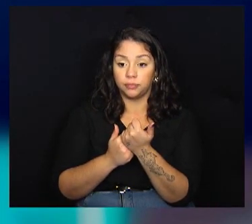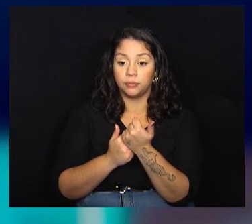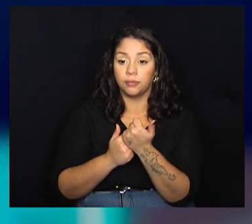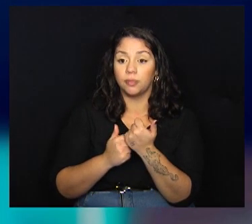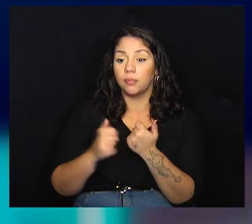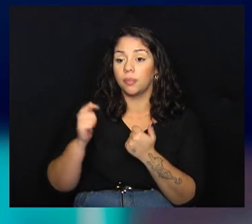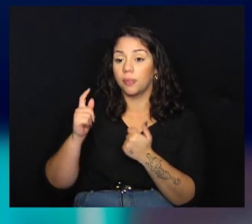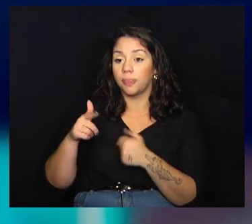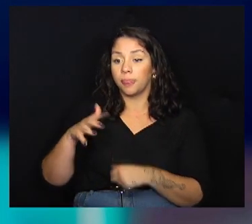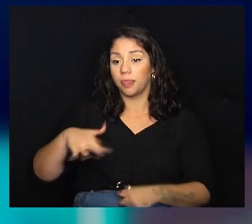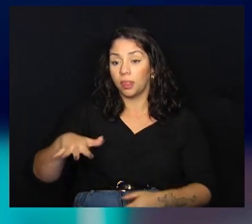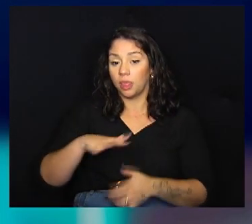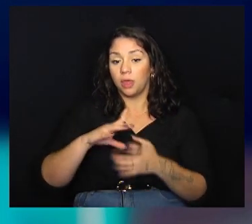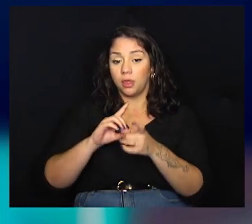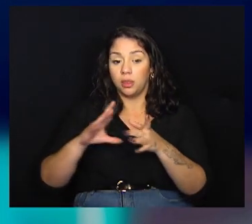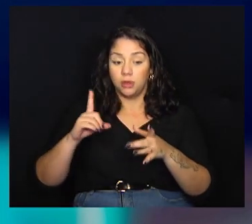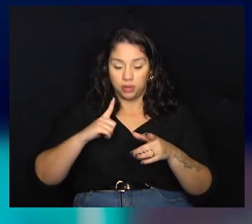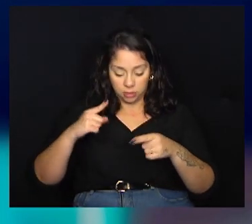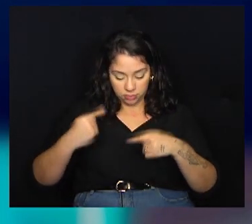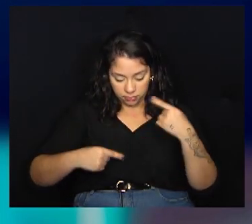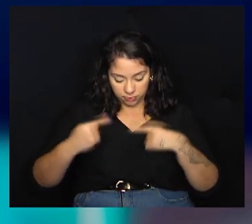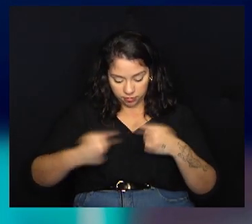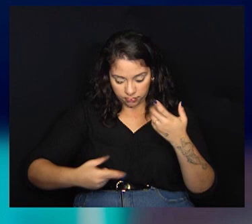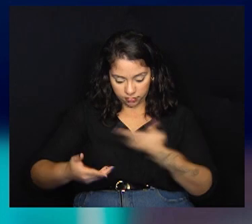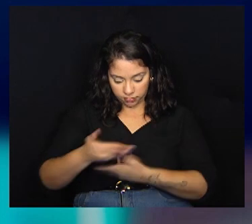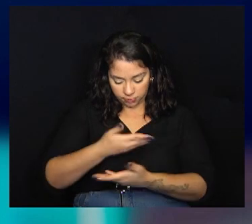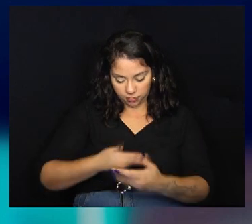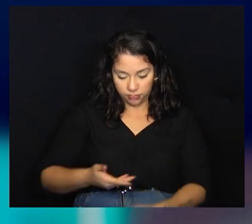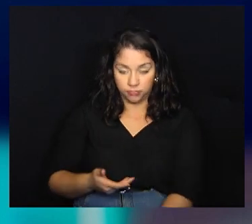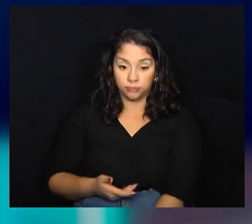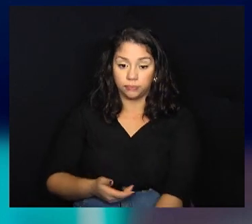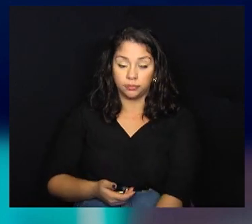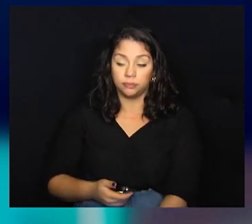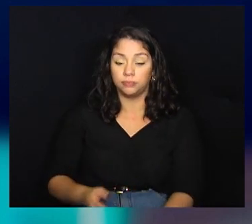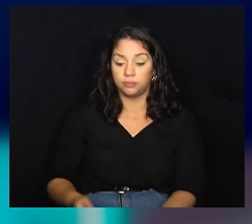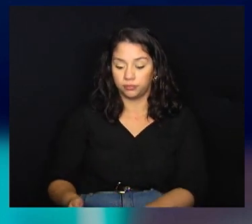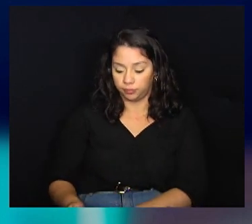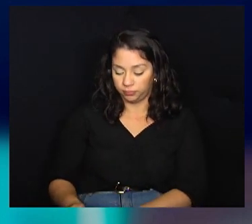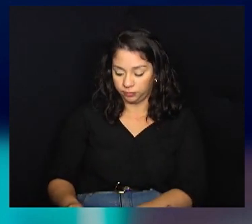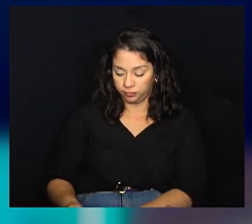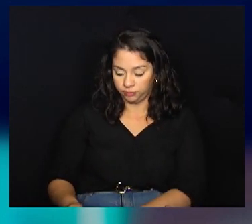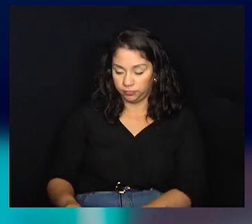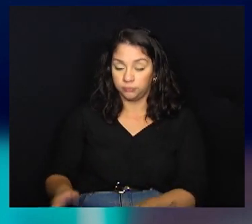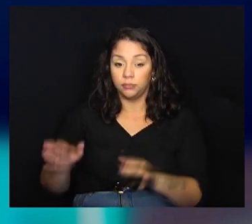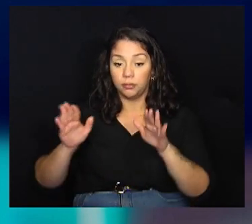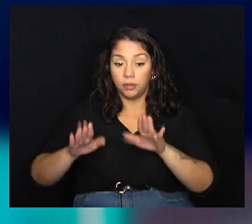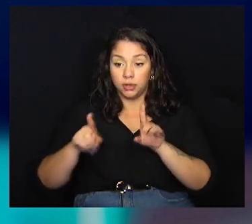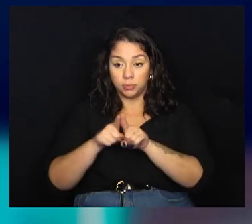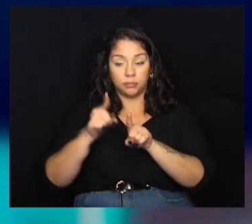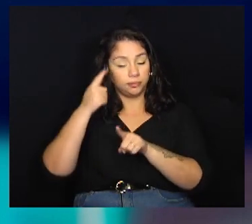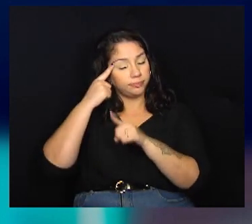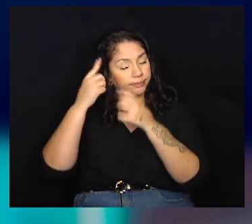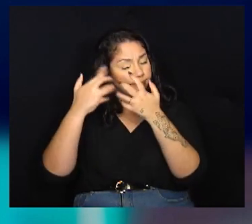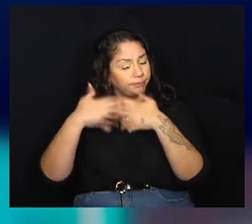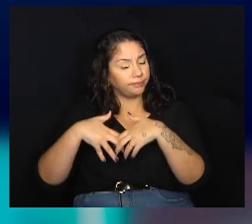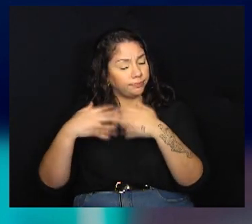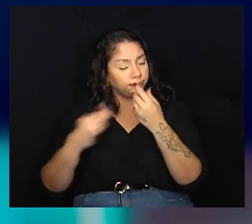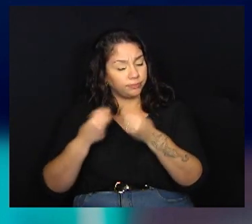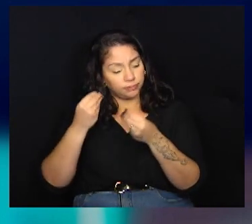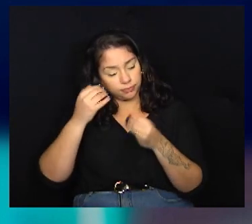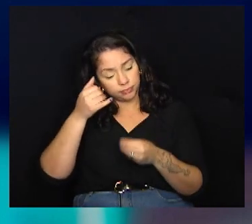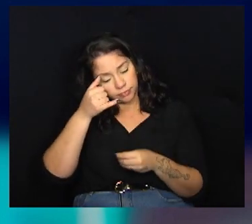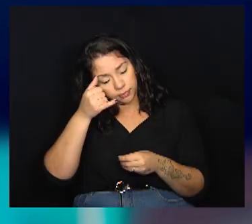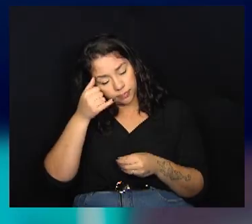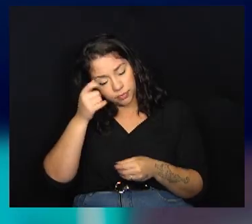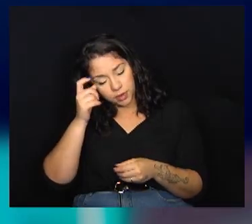permite um espaço de diálogo para o setor audiovisual, mas também já sempre pensando em ações de preservação desse legado,